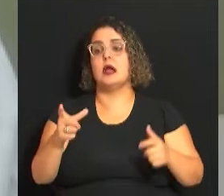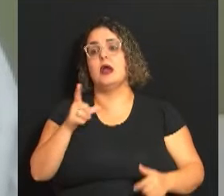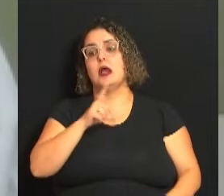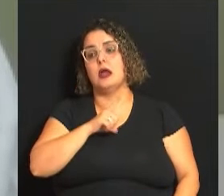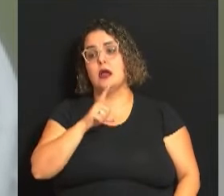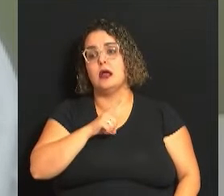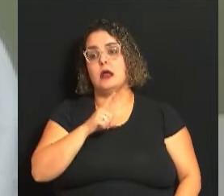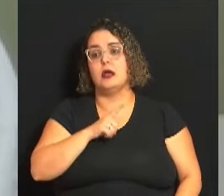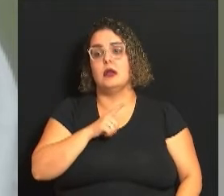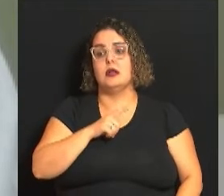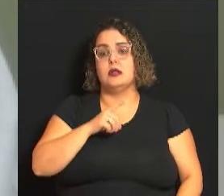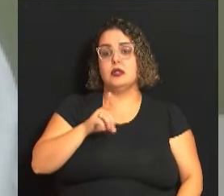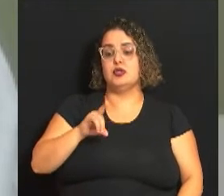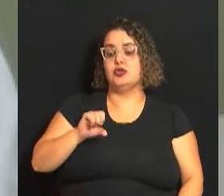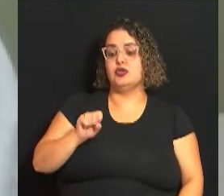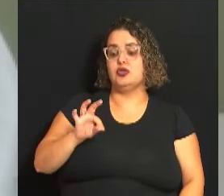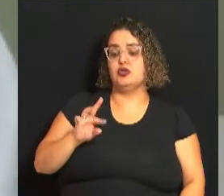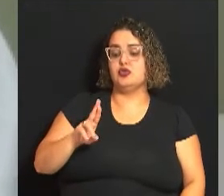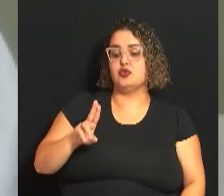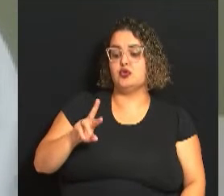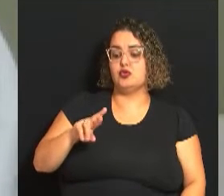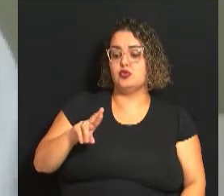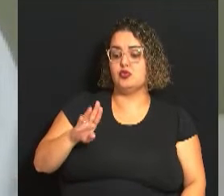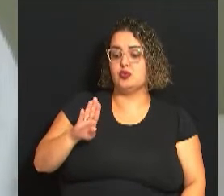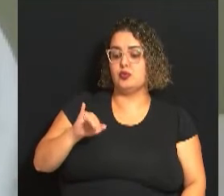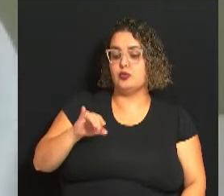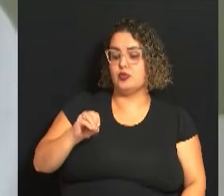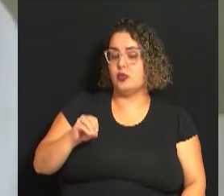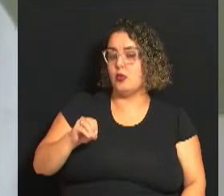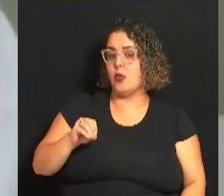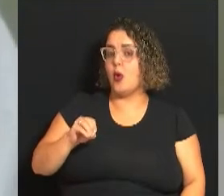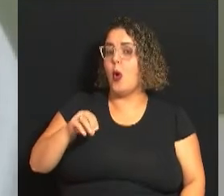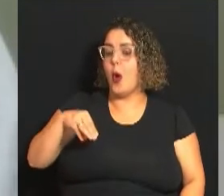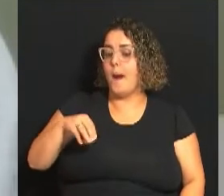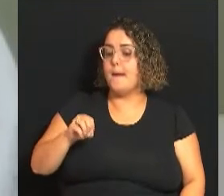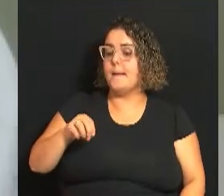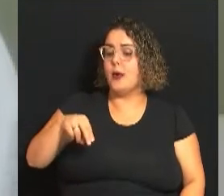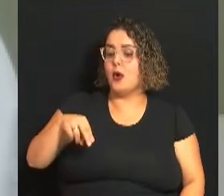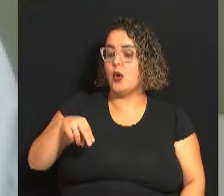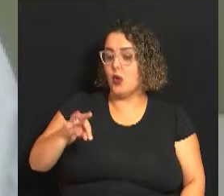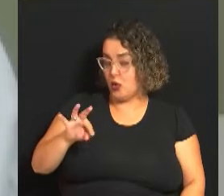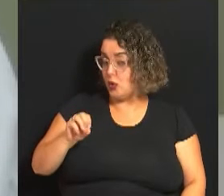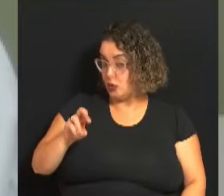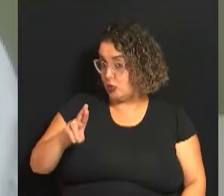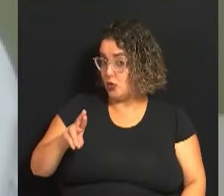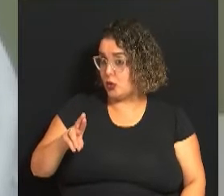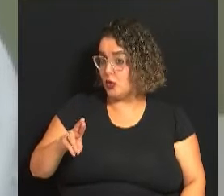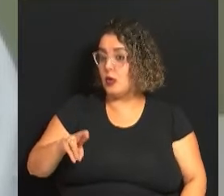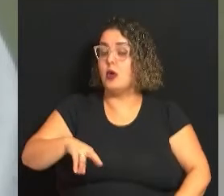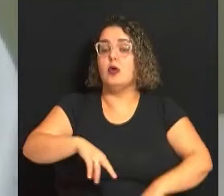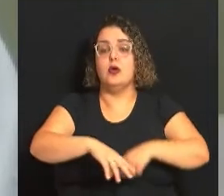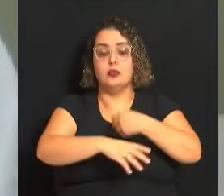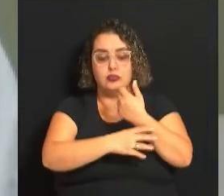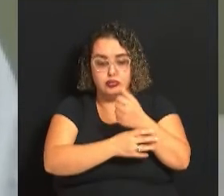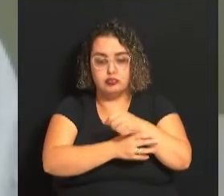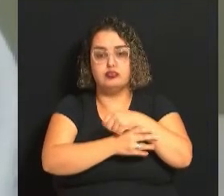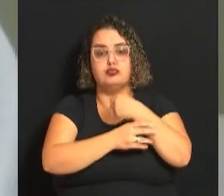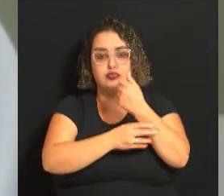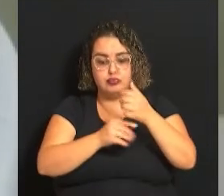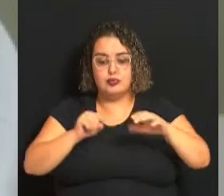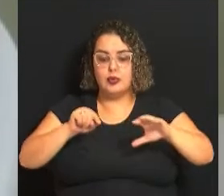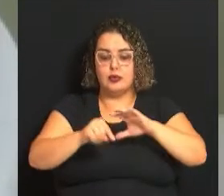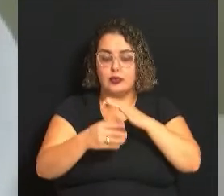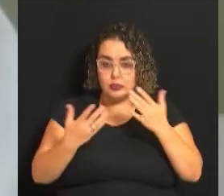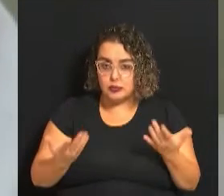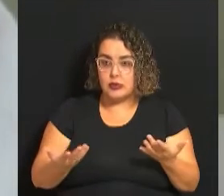distúrbio motor que precisa fazer fisioterapia de uma maneira muito intensiva, né? Então, é